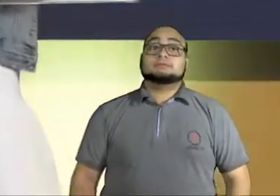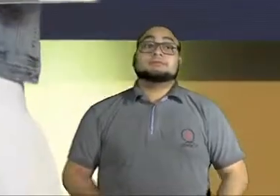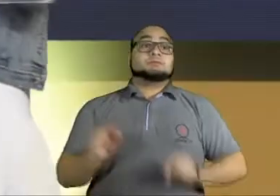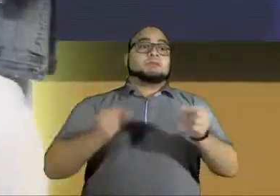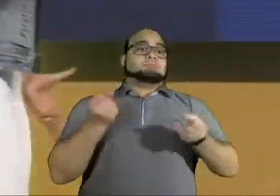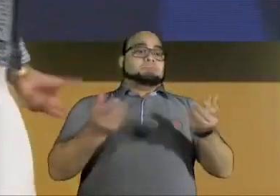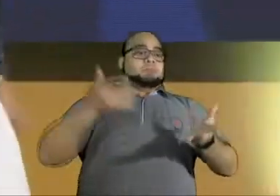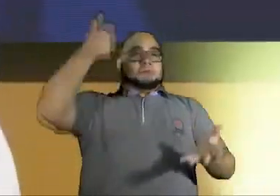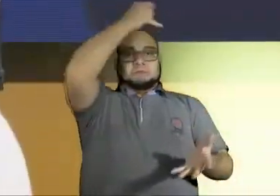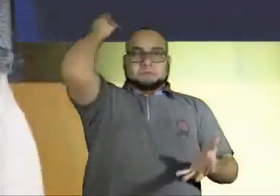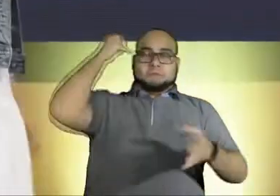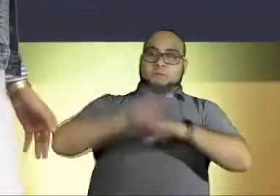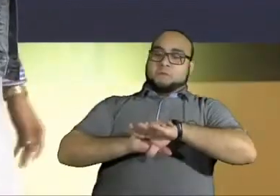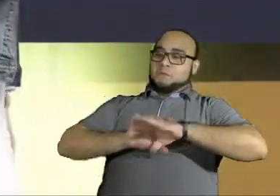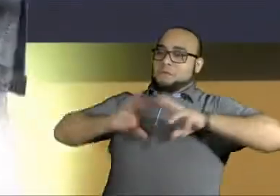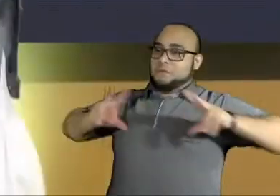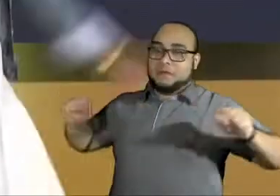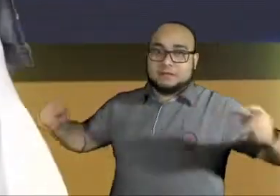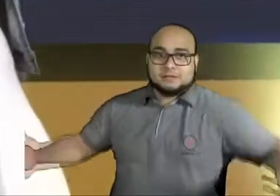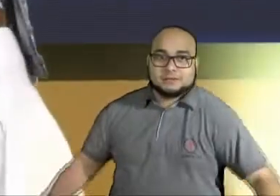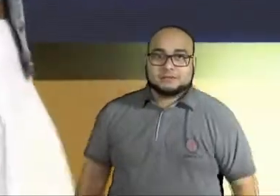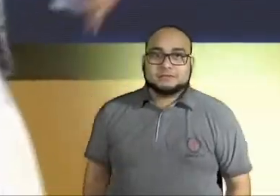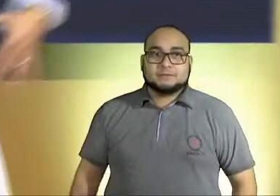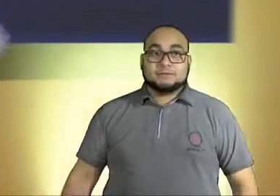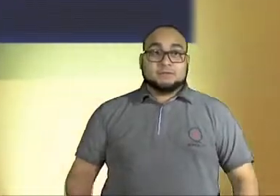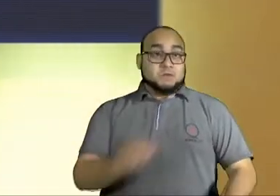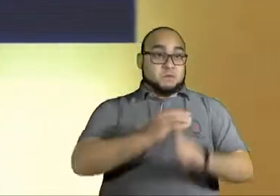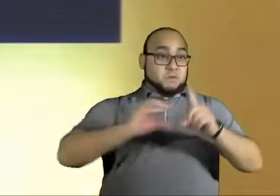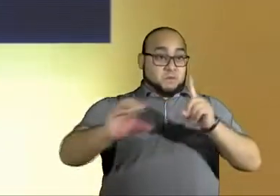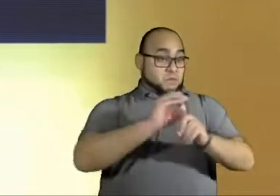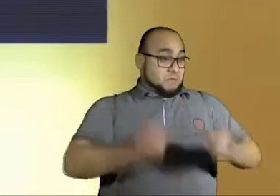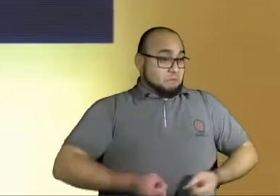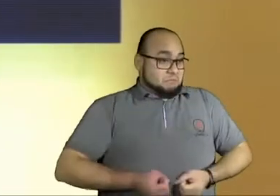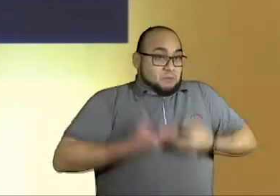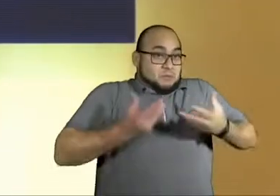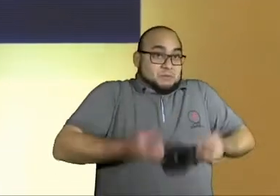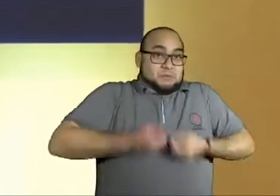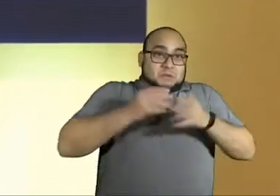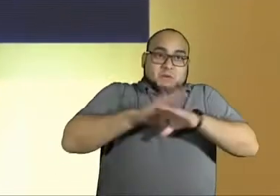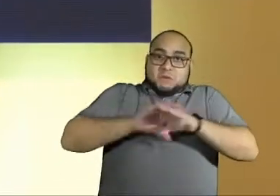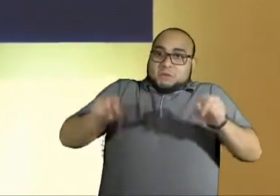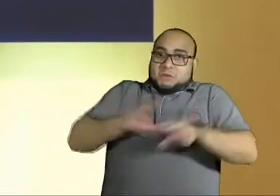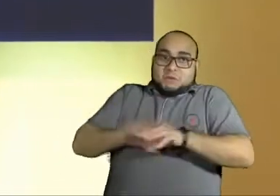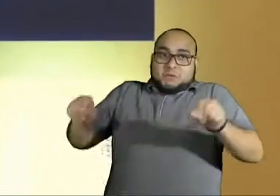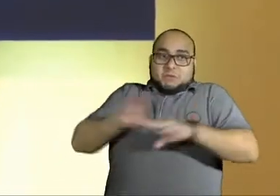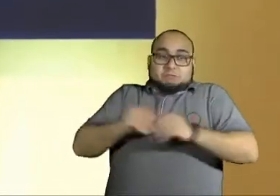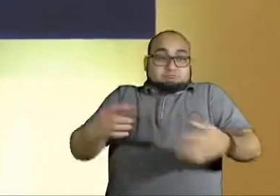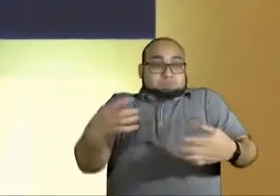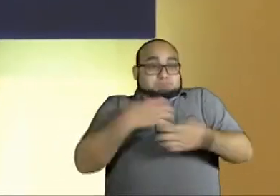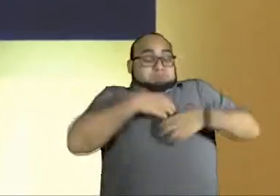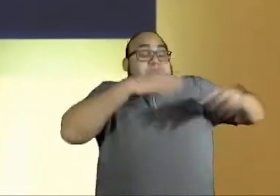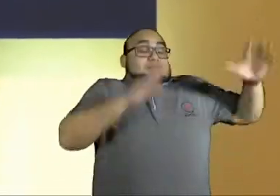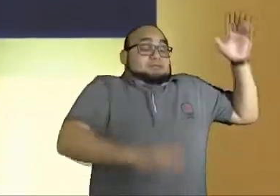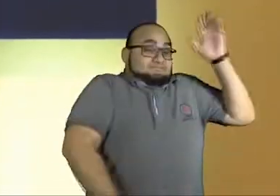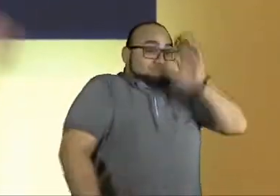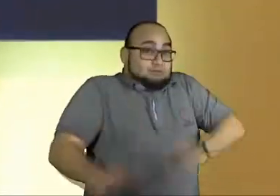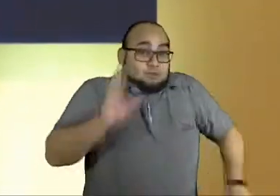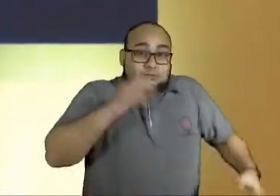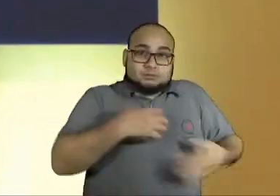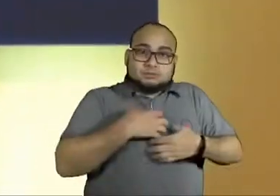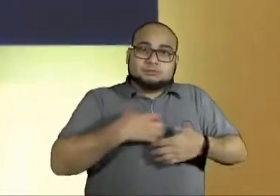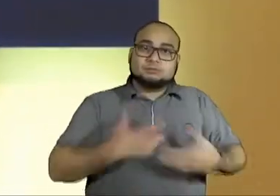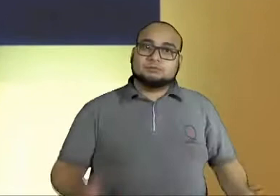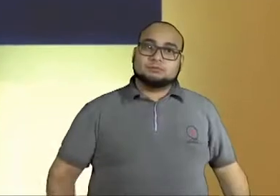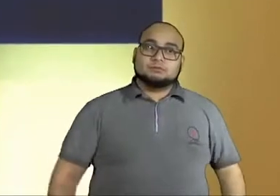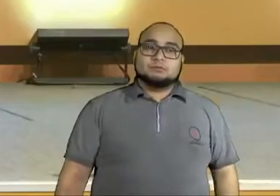aquela onda no culto de avivamento, Deus diz que está curando, você sente um monte de coisa. E de vez em